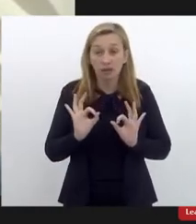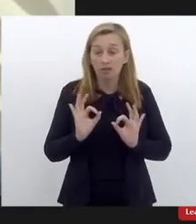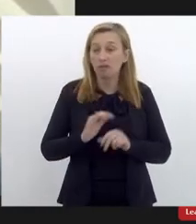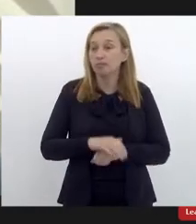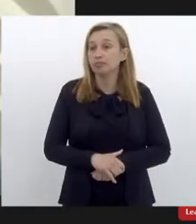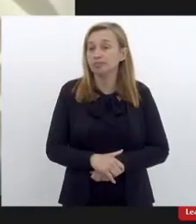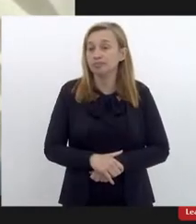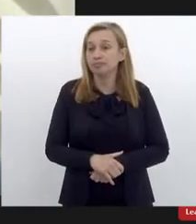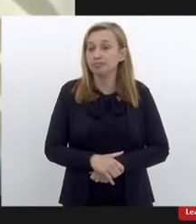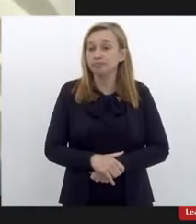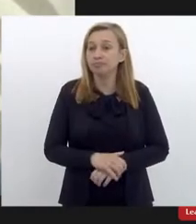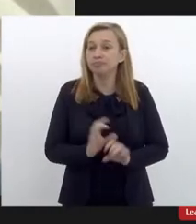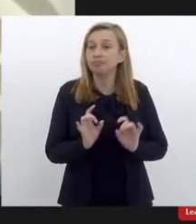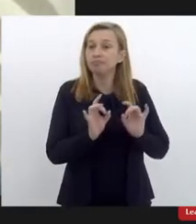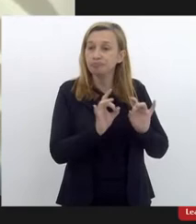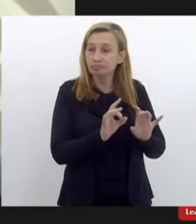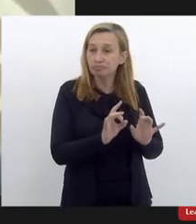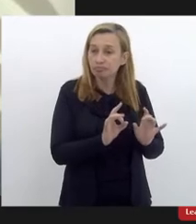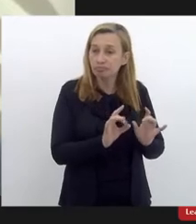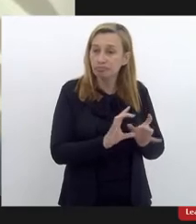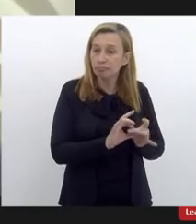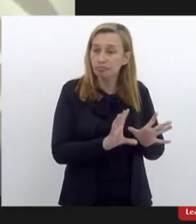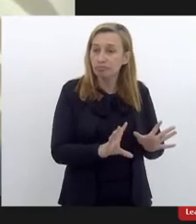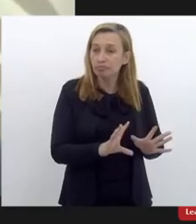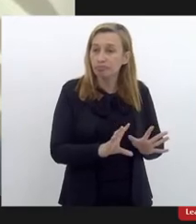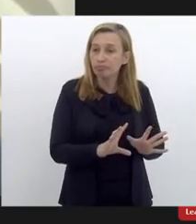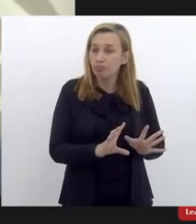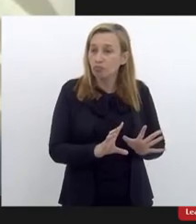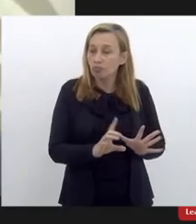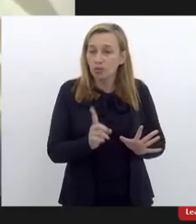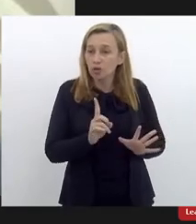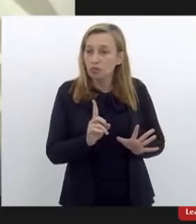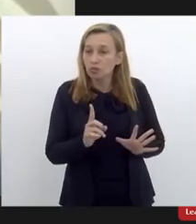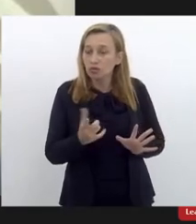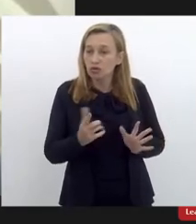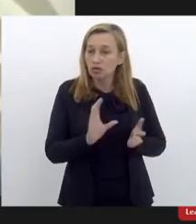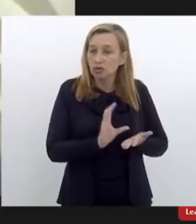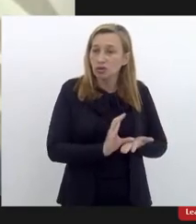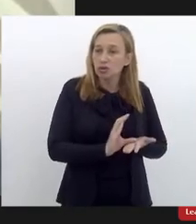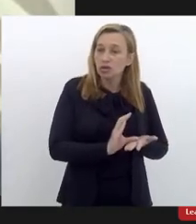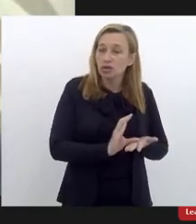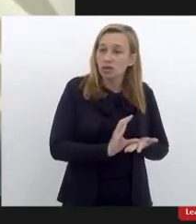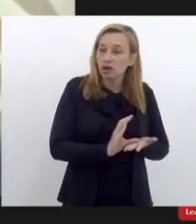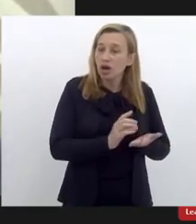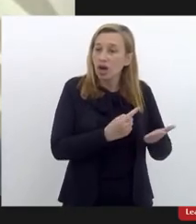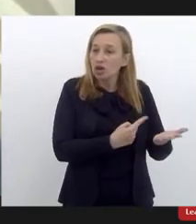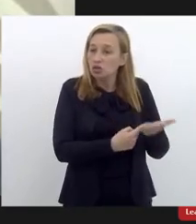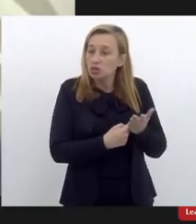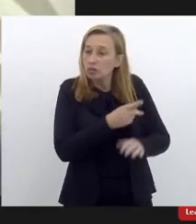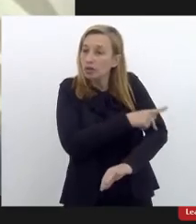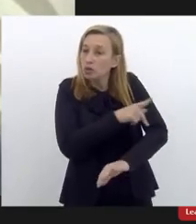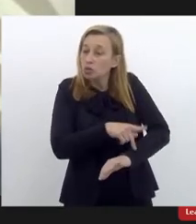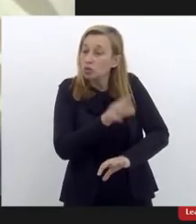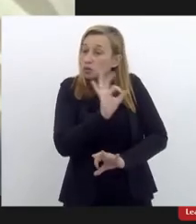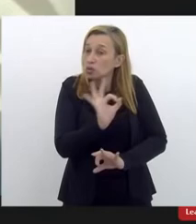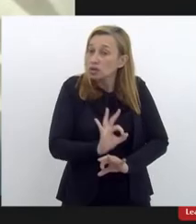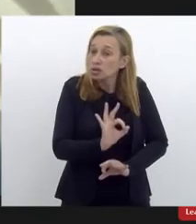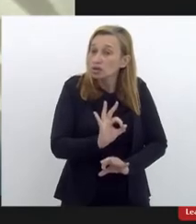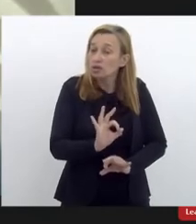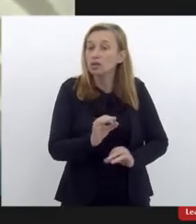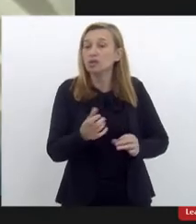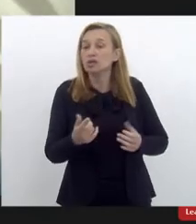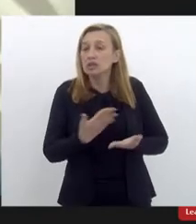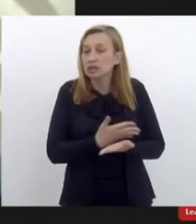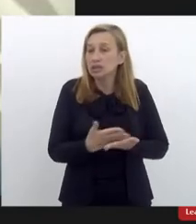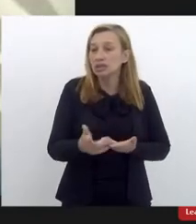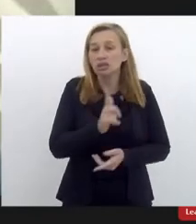de... Enfim, não tiveram auxílio pedagógico, e a partir do início dessa gestão, algumas